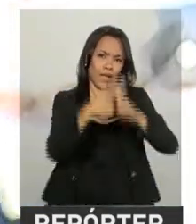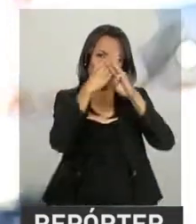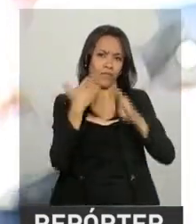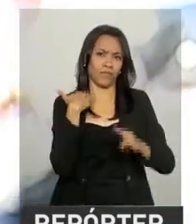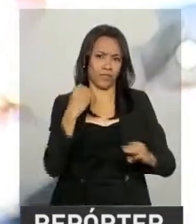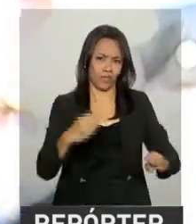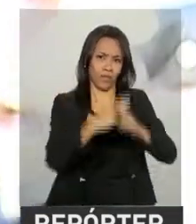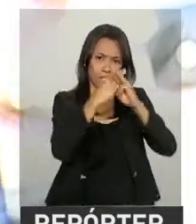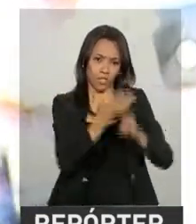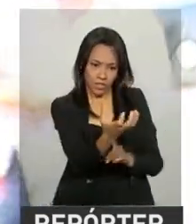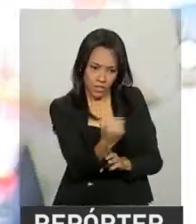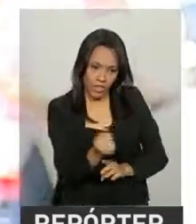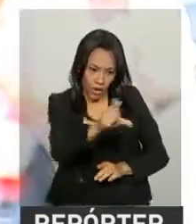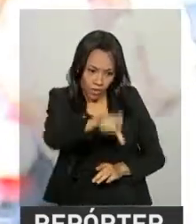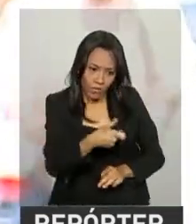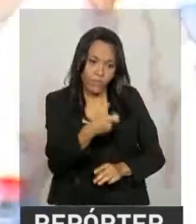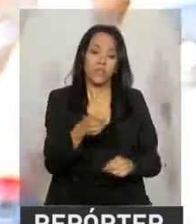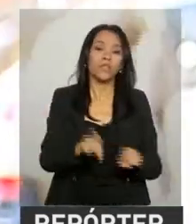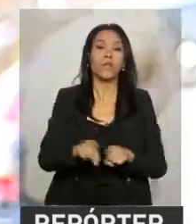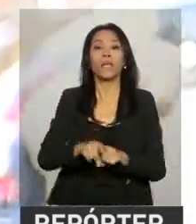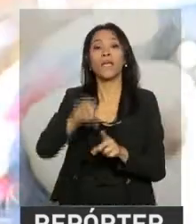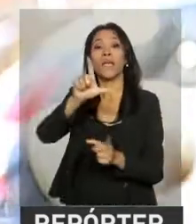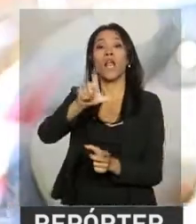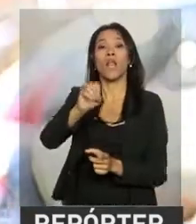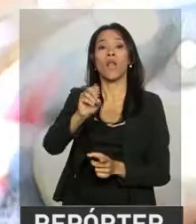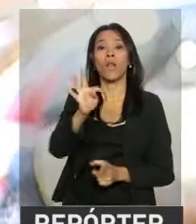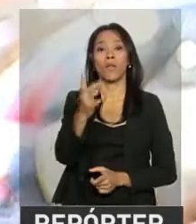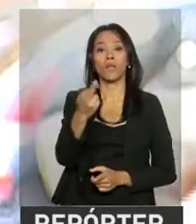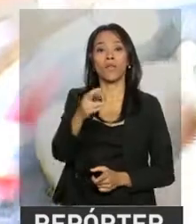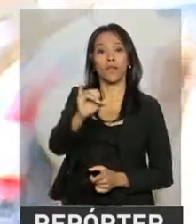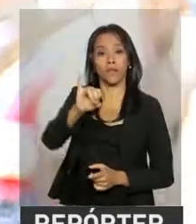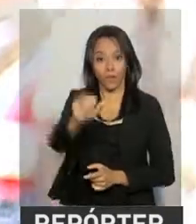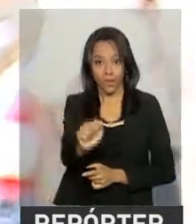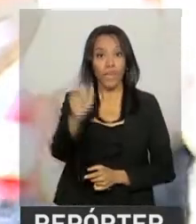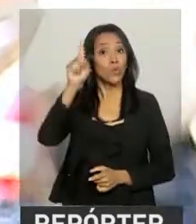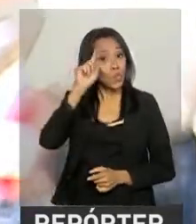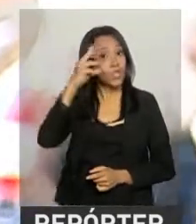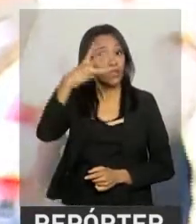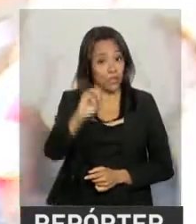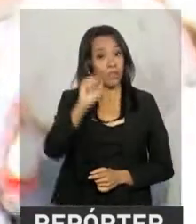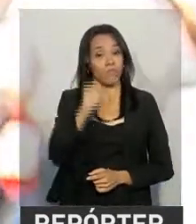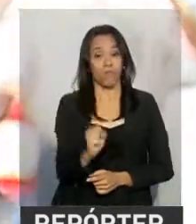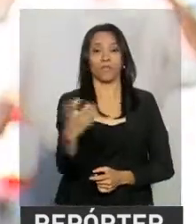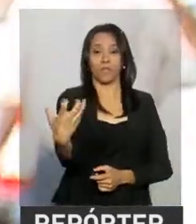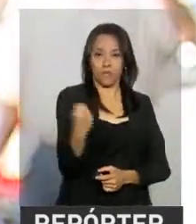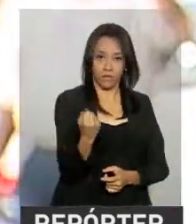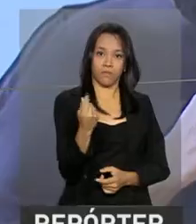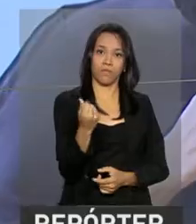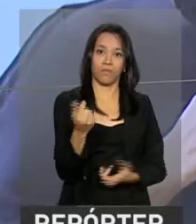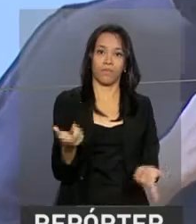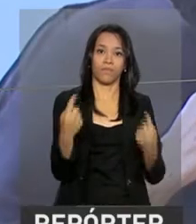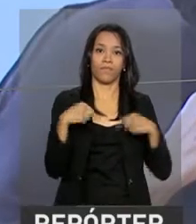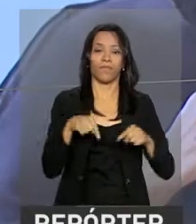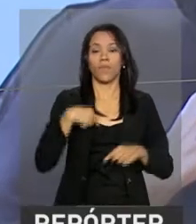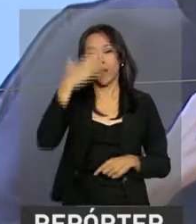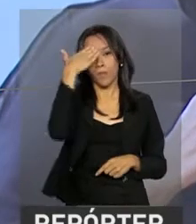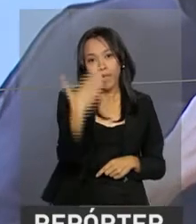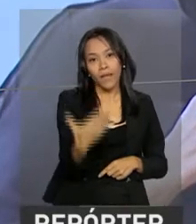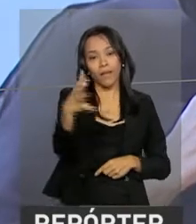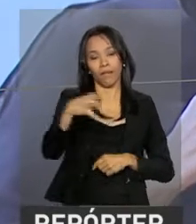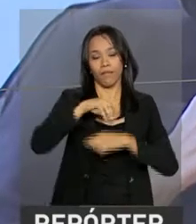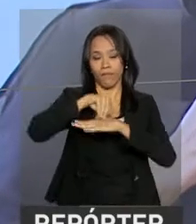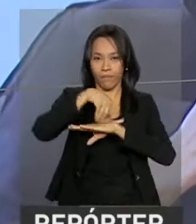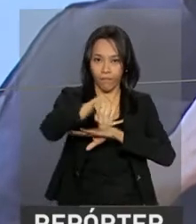e também em casas lotéricas também no dia 30 voltamos com você e leandro obrigatória pelas